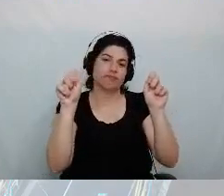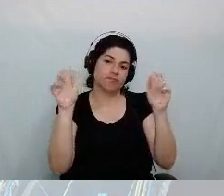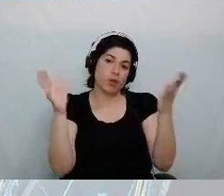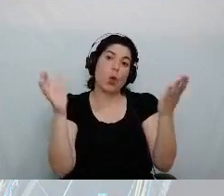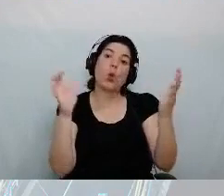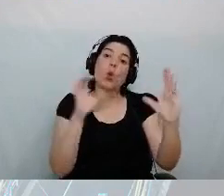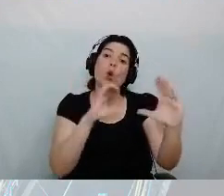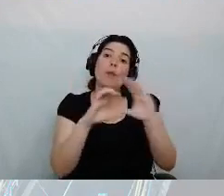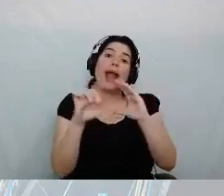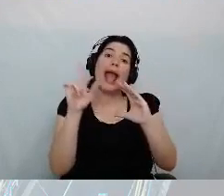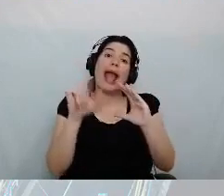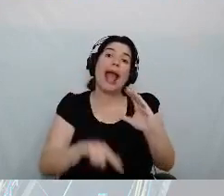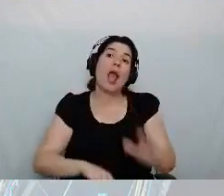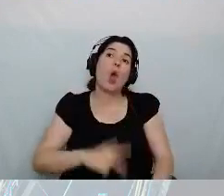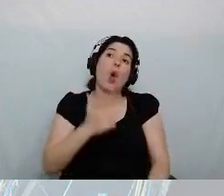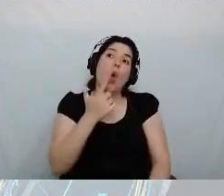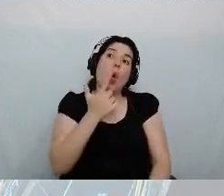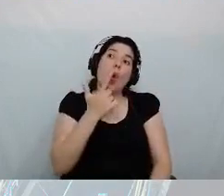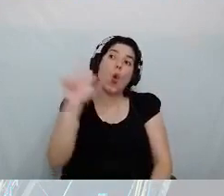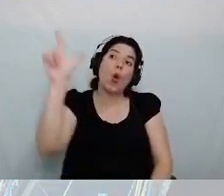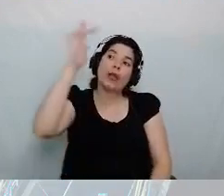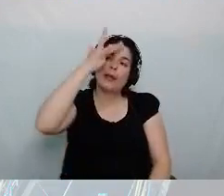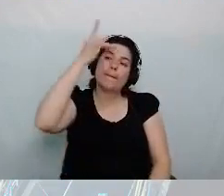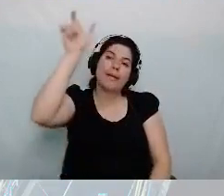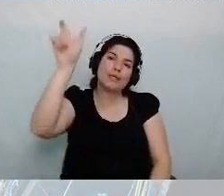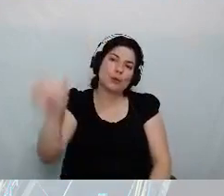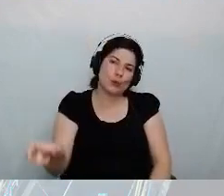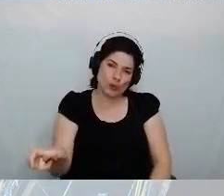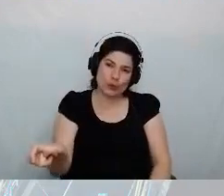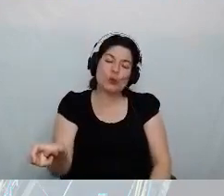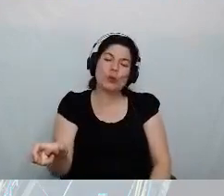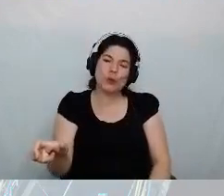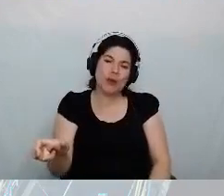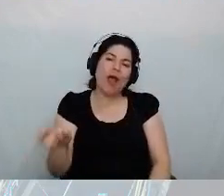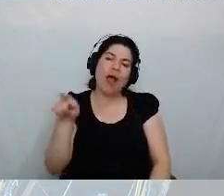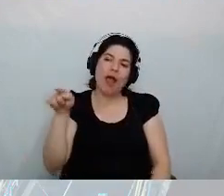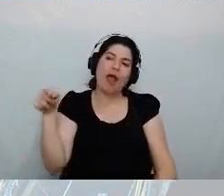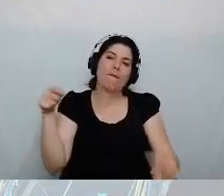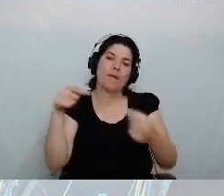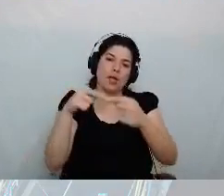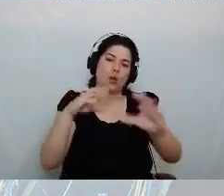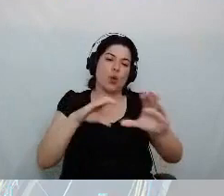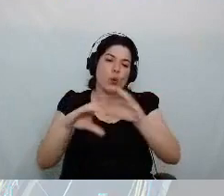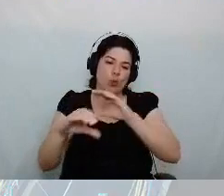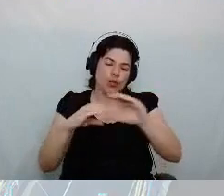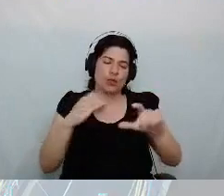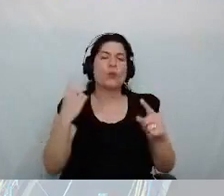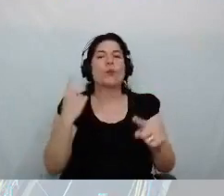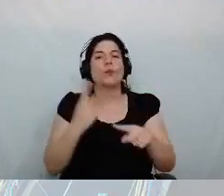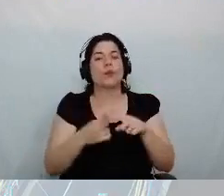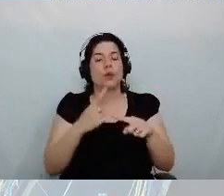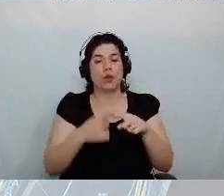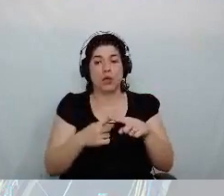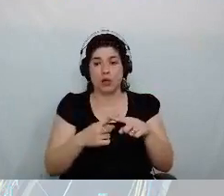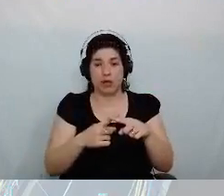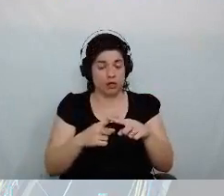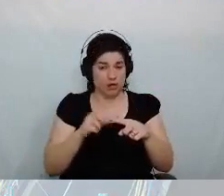Comunicação é sempre sobre o outro. Porque não existe comunicação se não existir